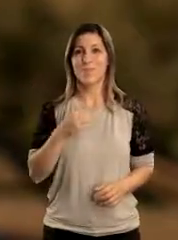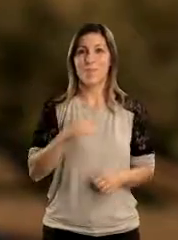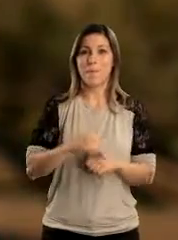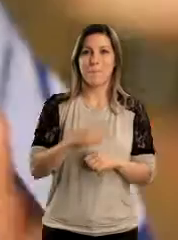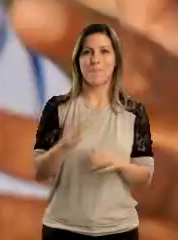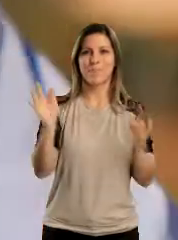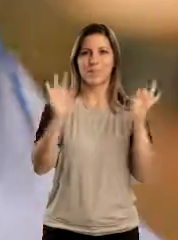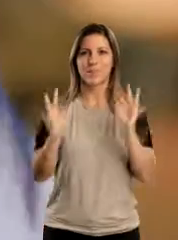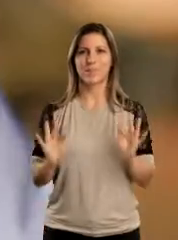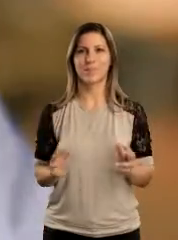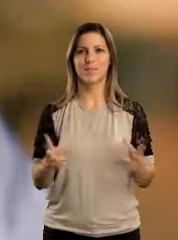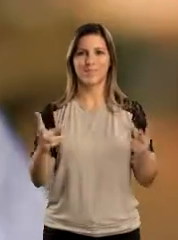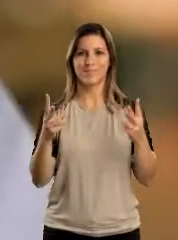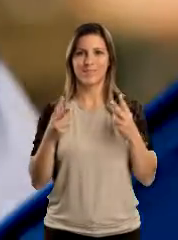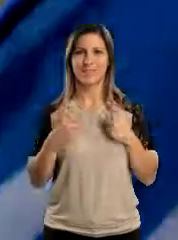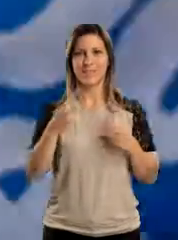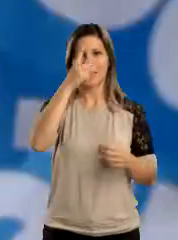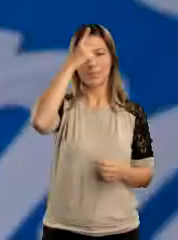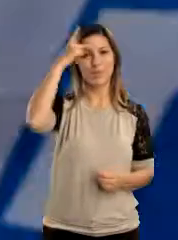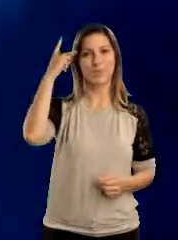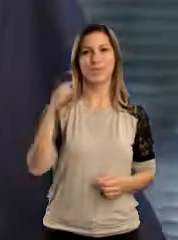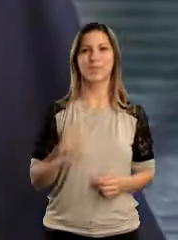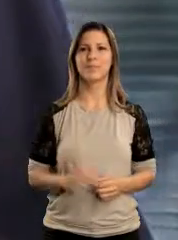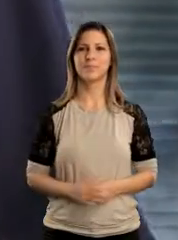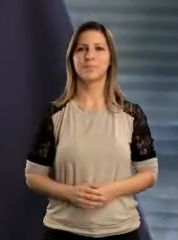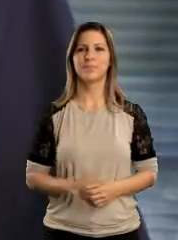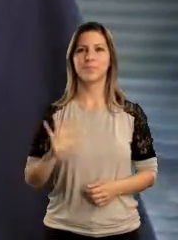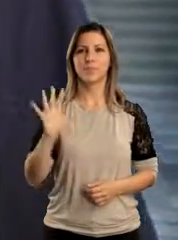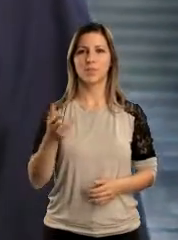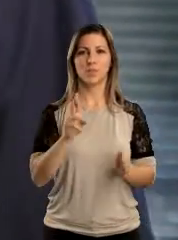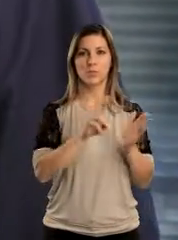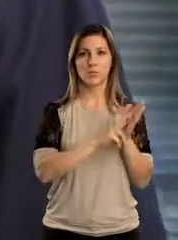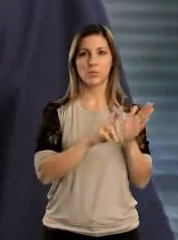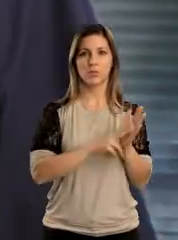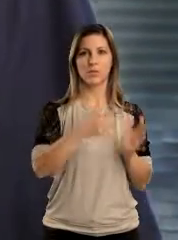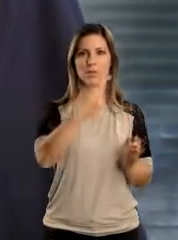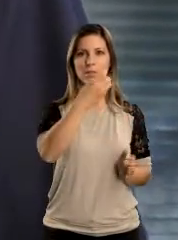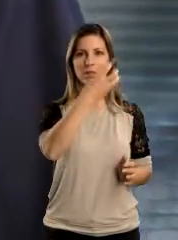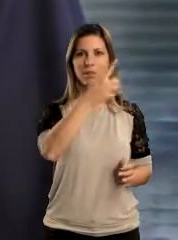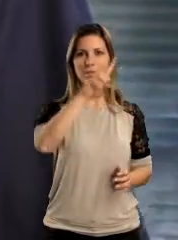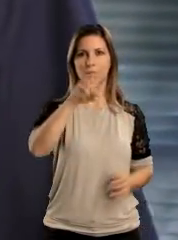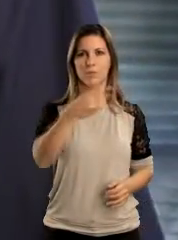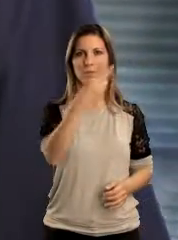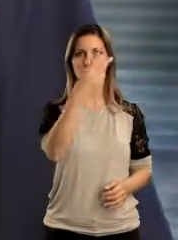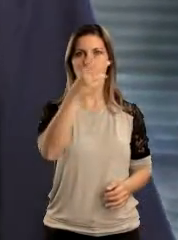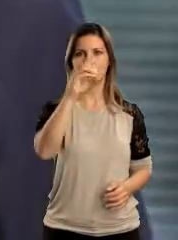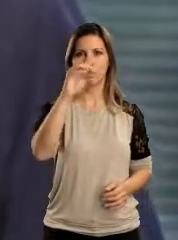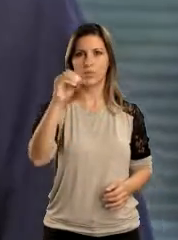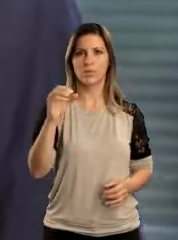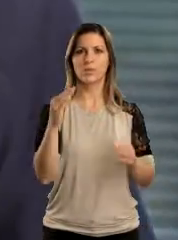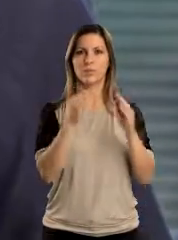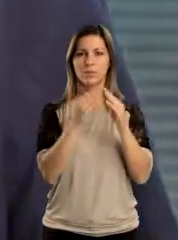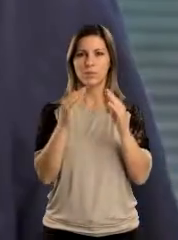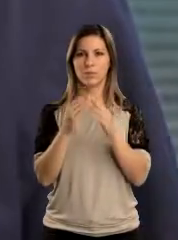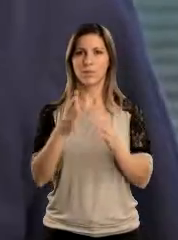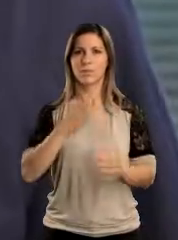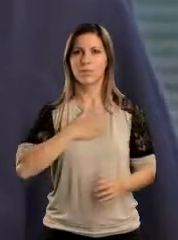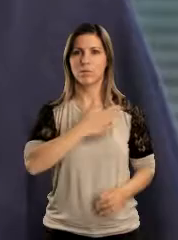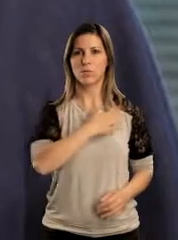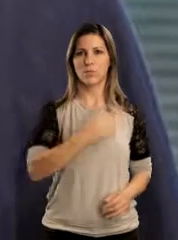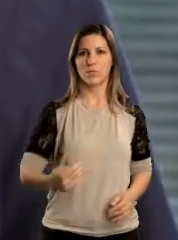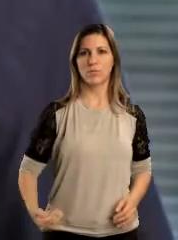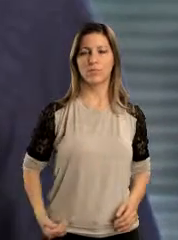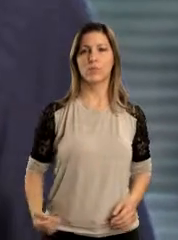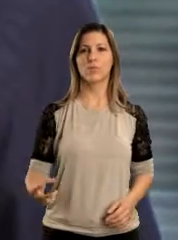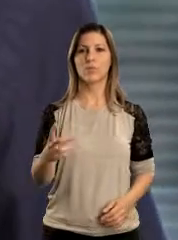mais feliz ainda. O povo merece, né? O povo está de parabéns. Já regularizamos 13.200 moradias. No meu governo, será